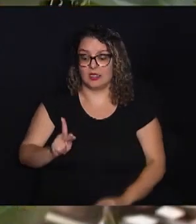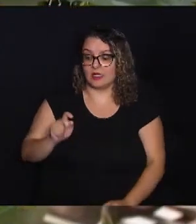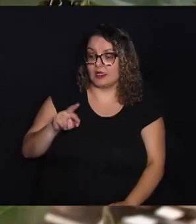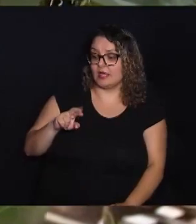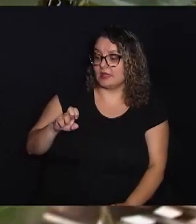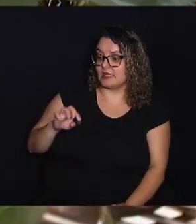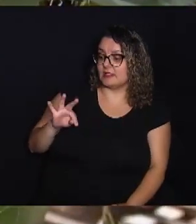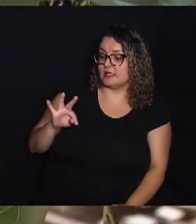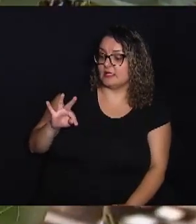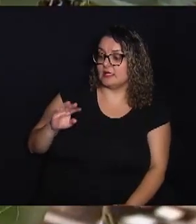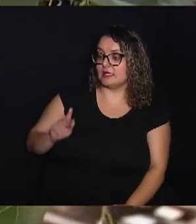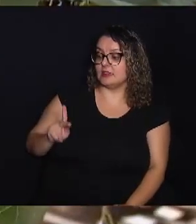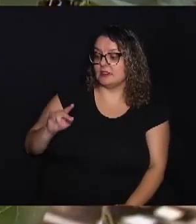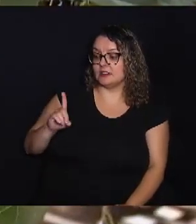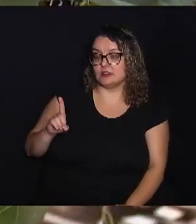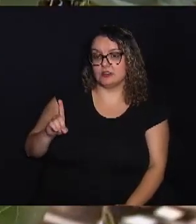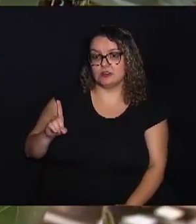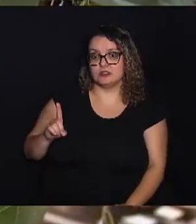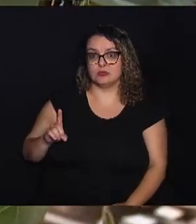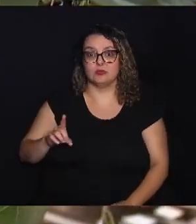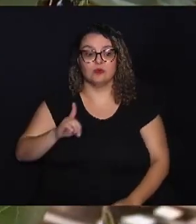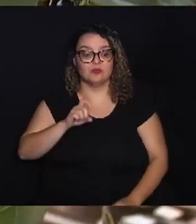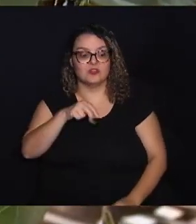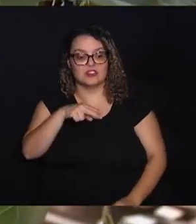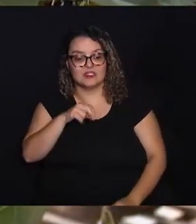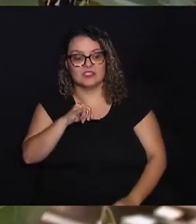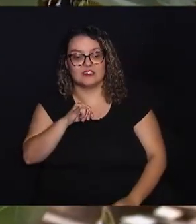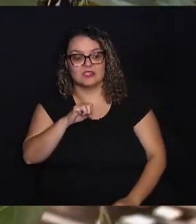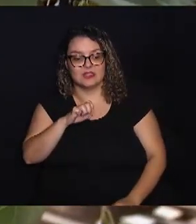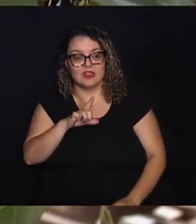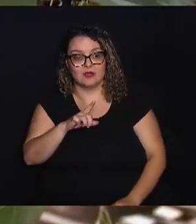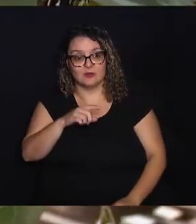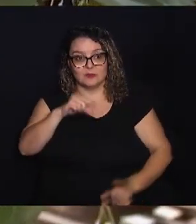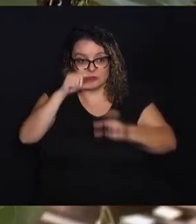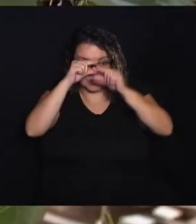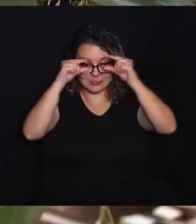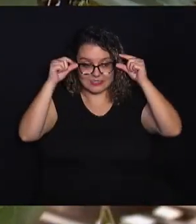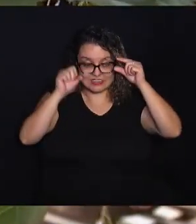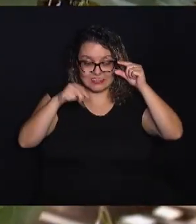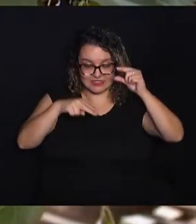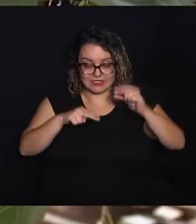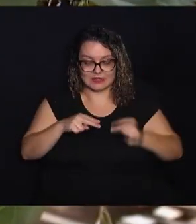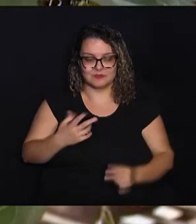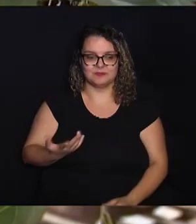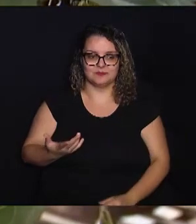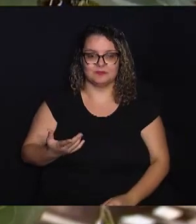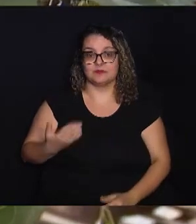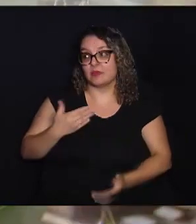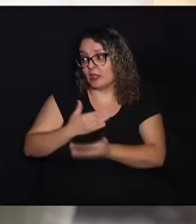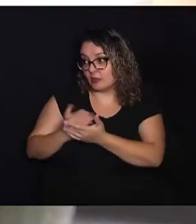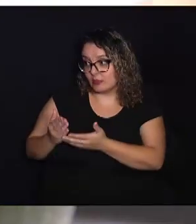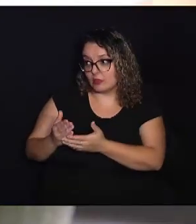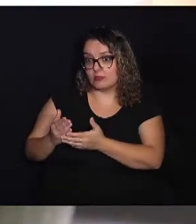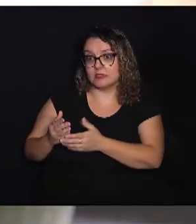lá, né? Eu não, eu comecei o bonsai, aqueles bonsaizinhos de mercado, né? E hoje as opções de valores